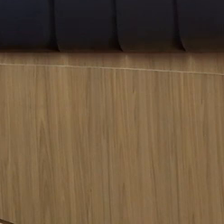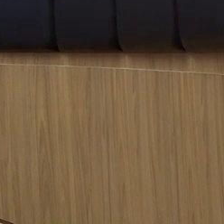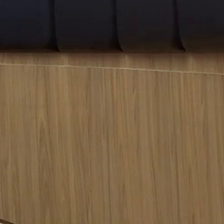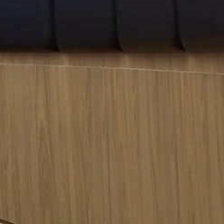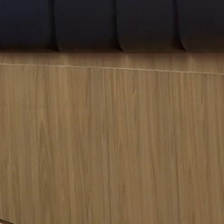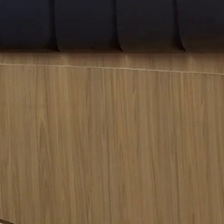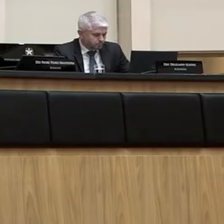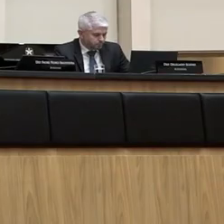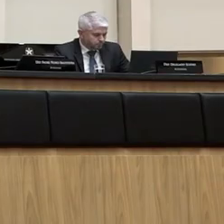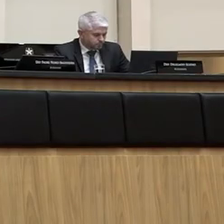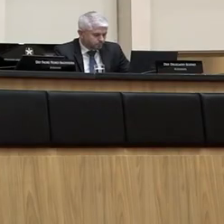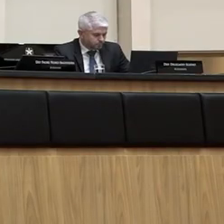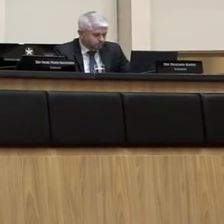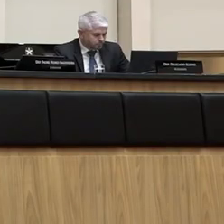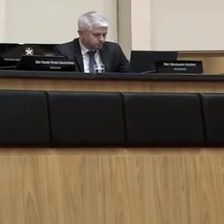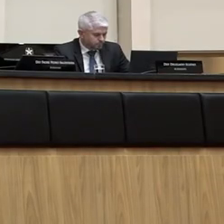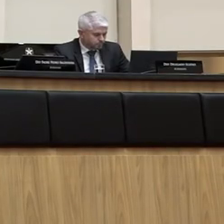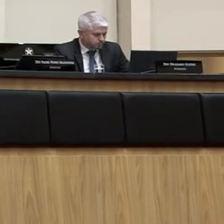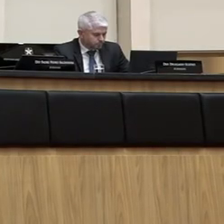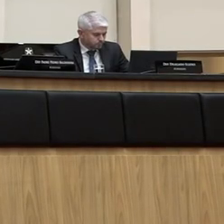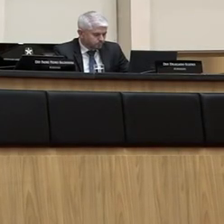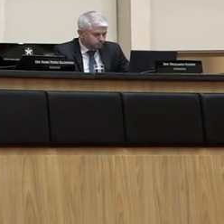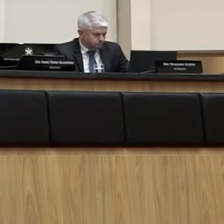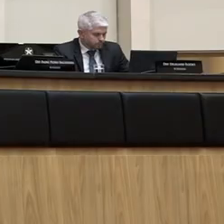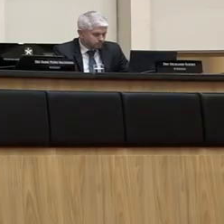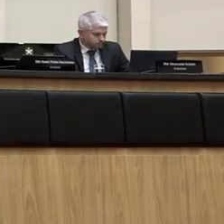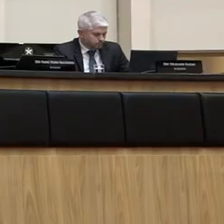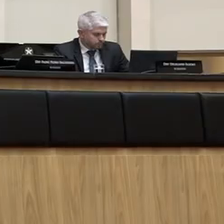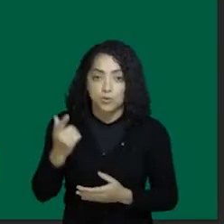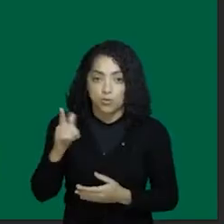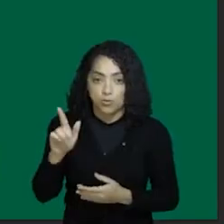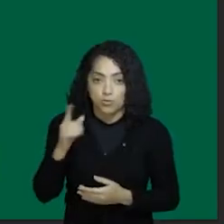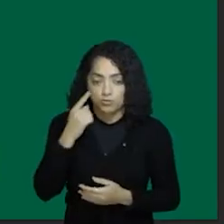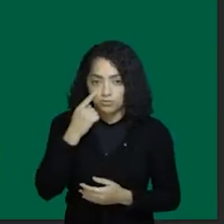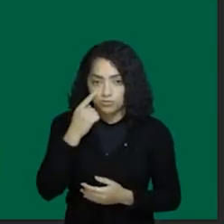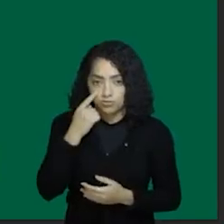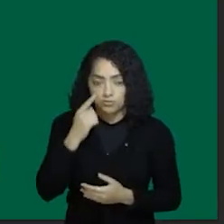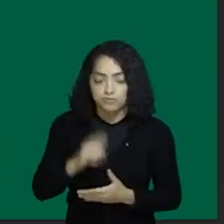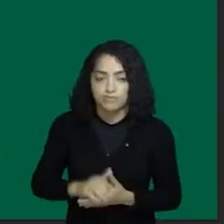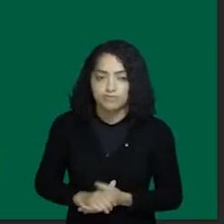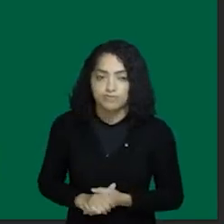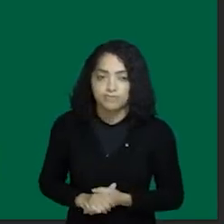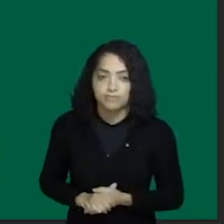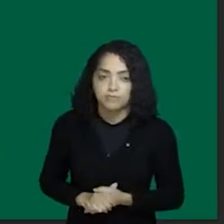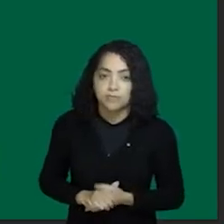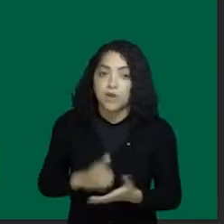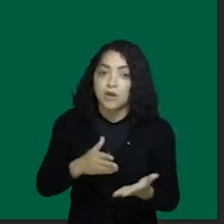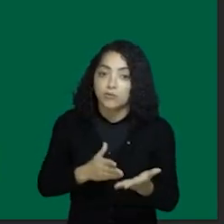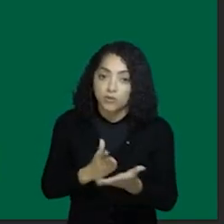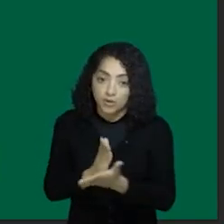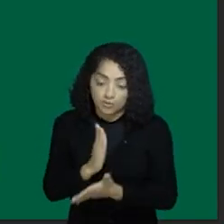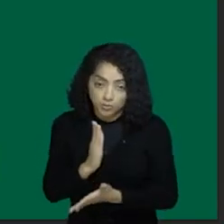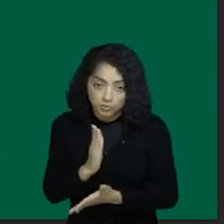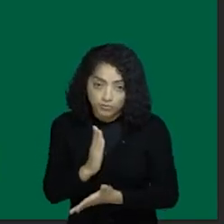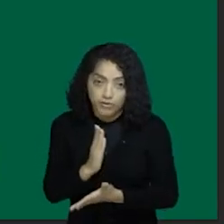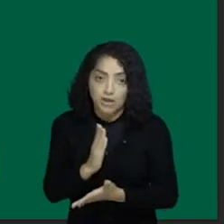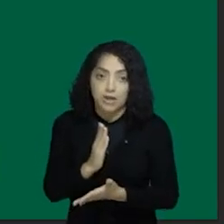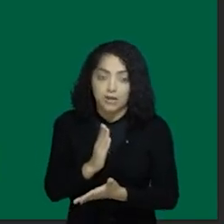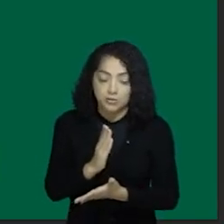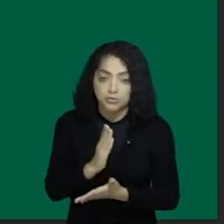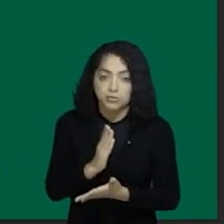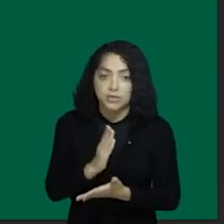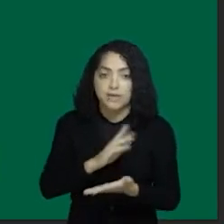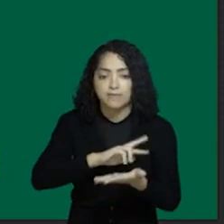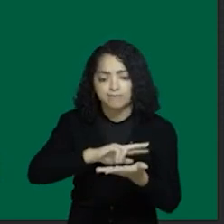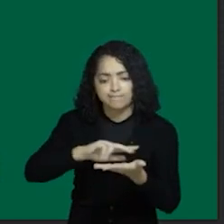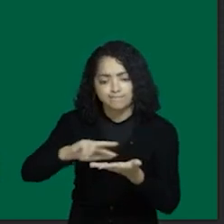pela Comissão de Turismo e Meio Ambiente, presidida por ele. A gente aprovou aí um conjunto de